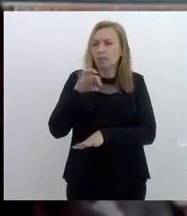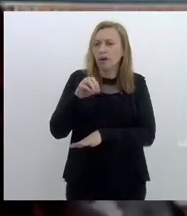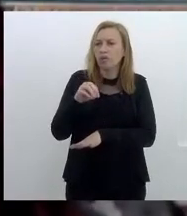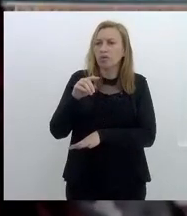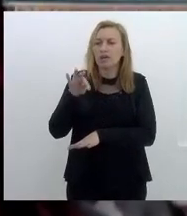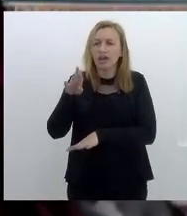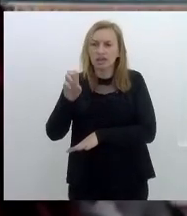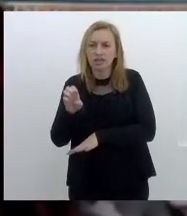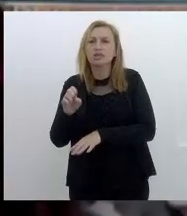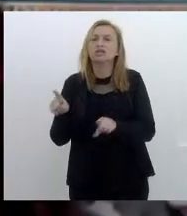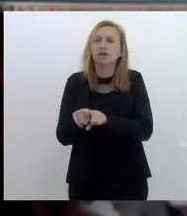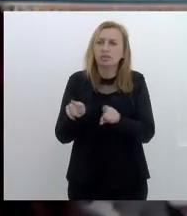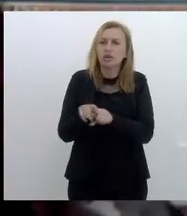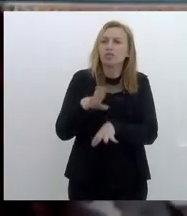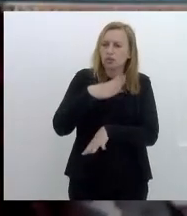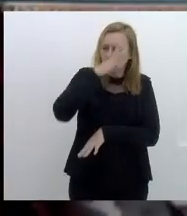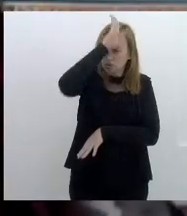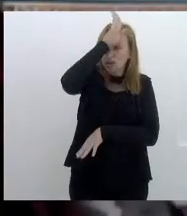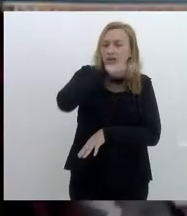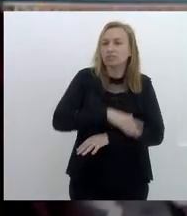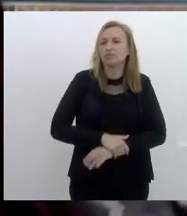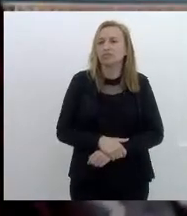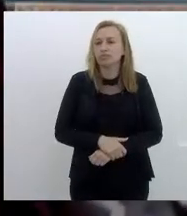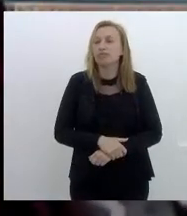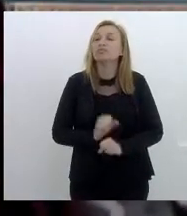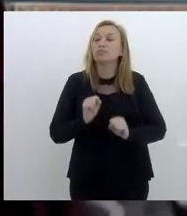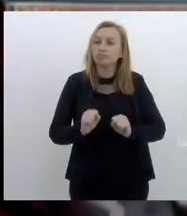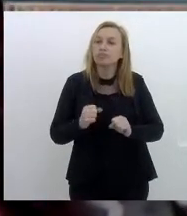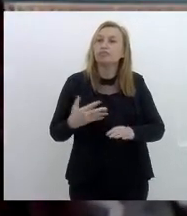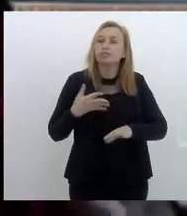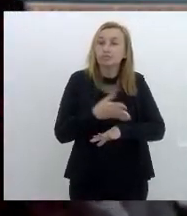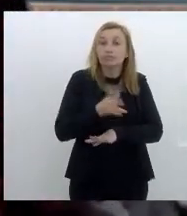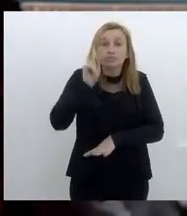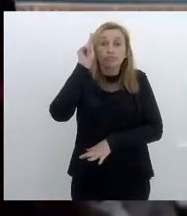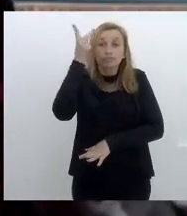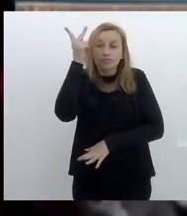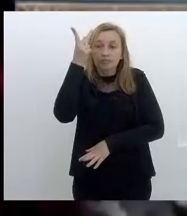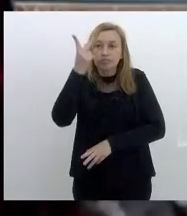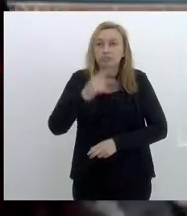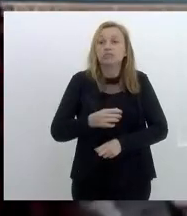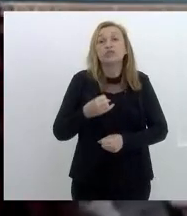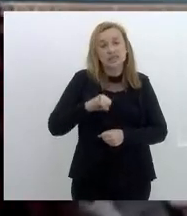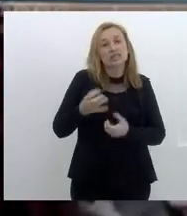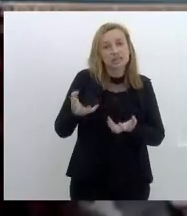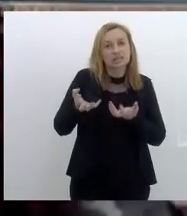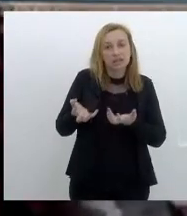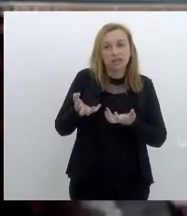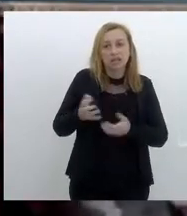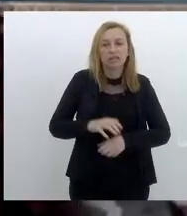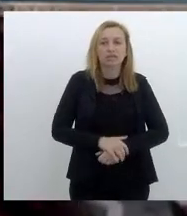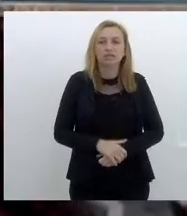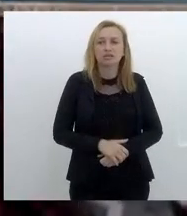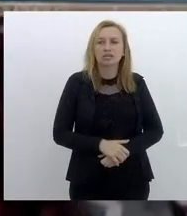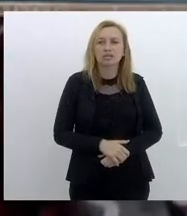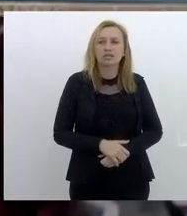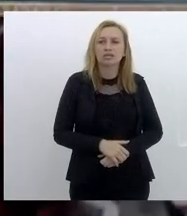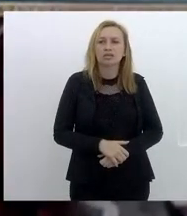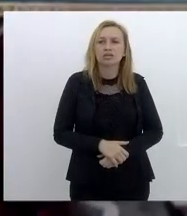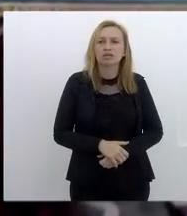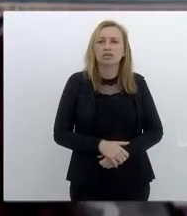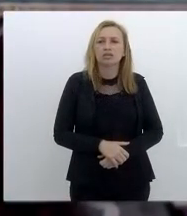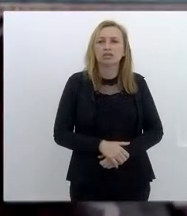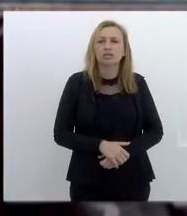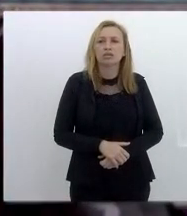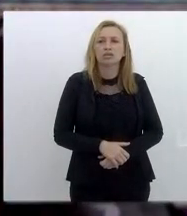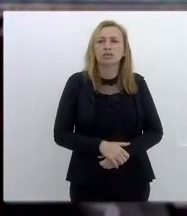Guedes e bolsonaro e pode entrar para história se quiser como